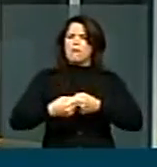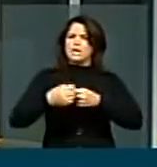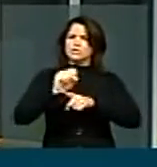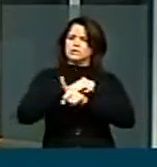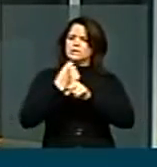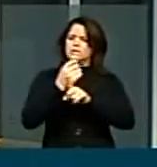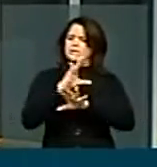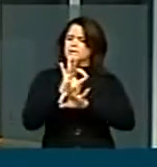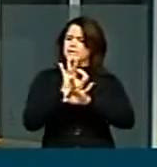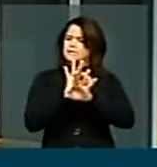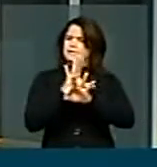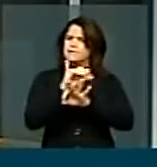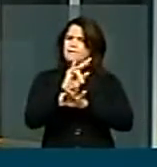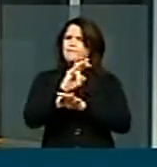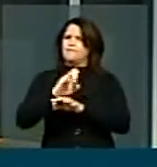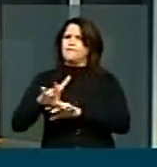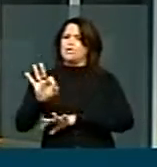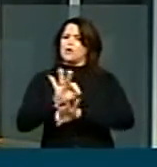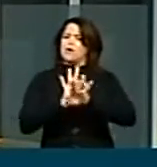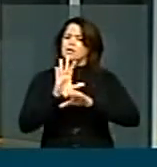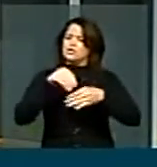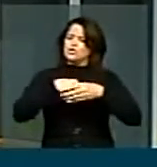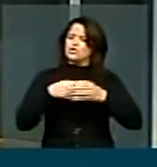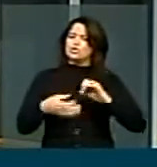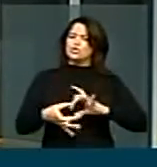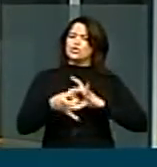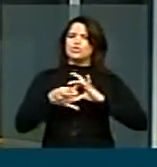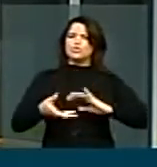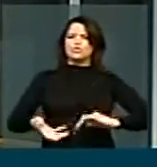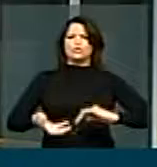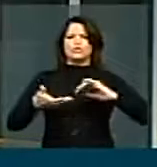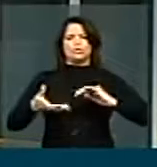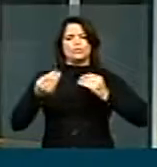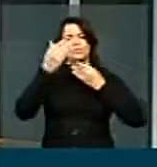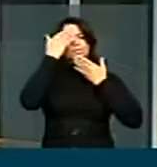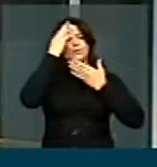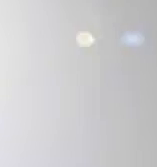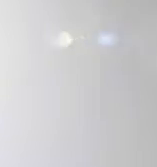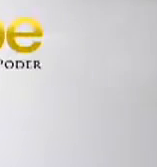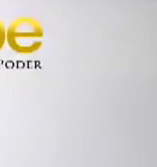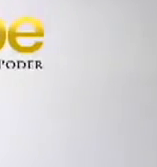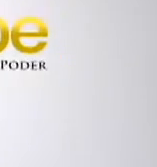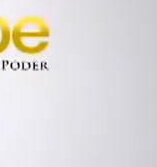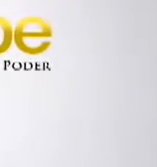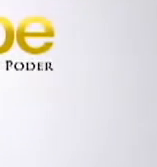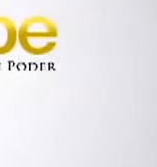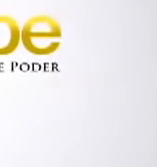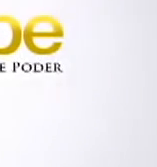organizada na interação com o Parlamento brasileiro, com a Câmara dos Deputados. Obrigado, presidente.